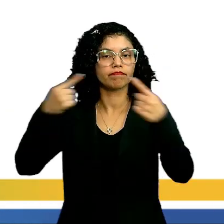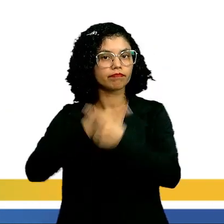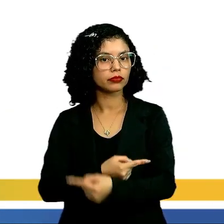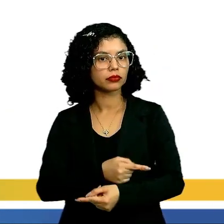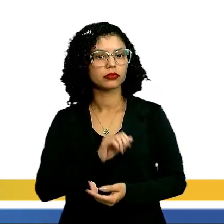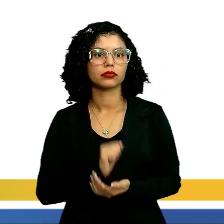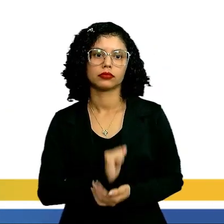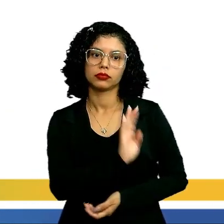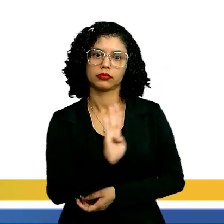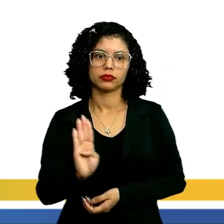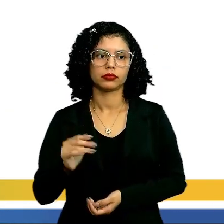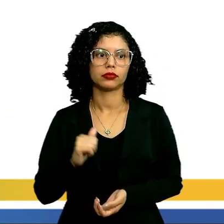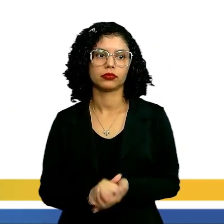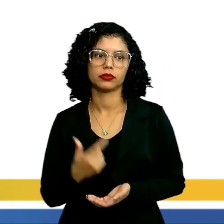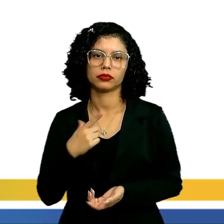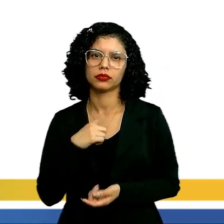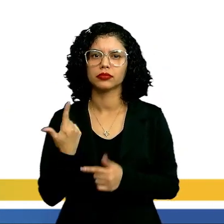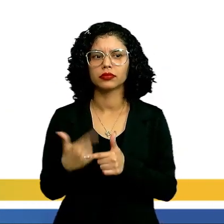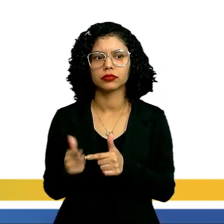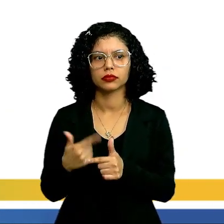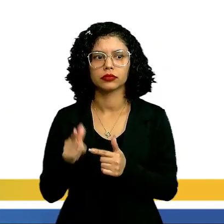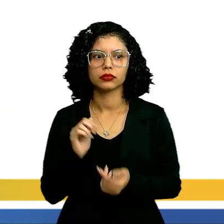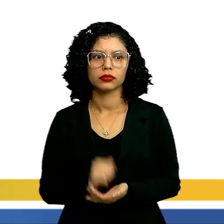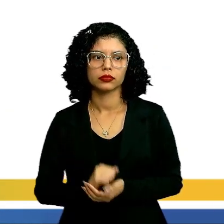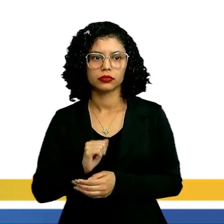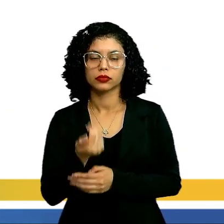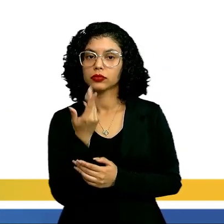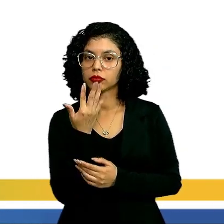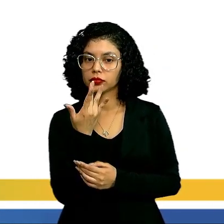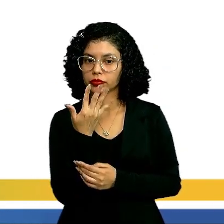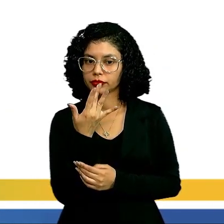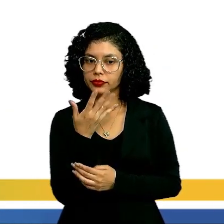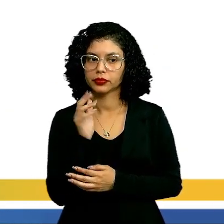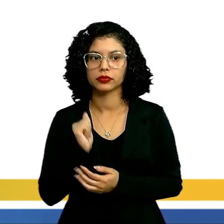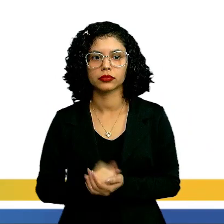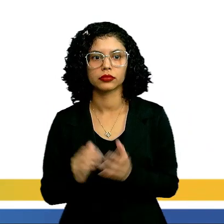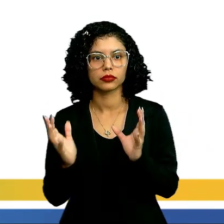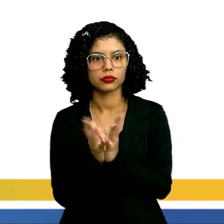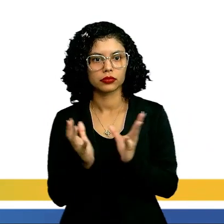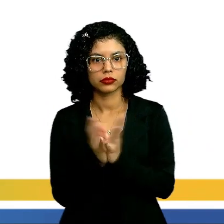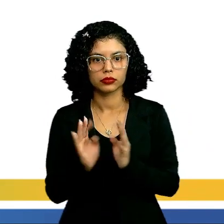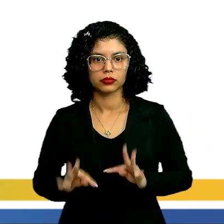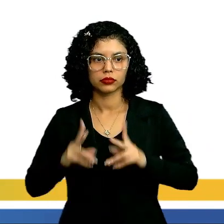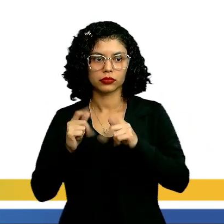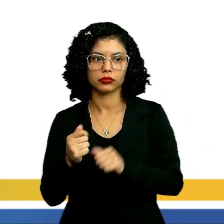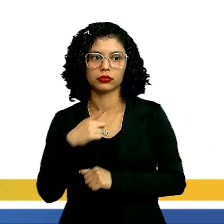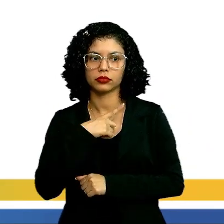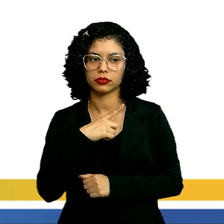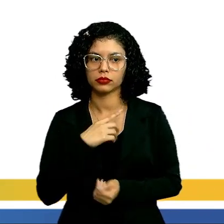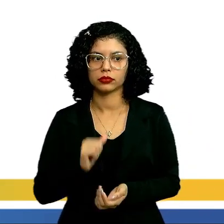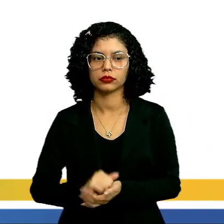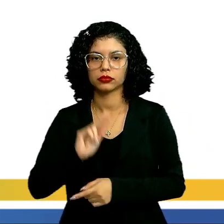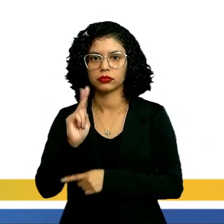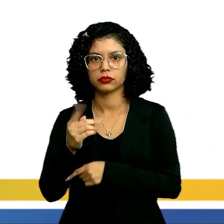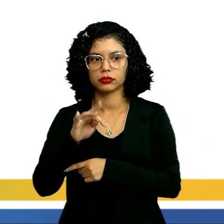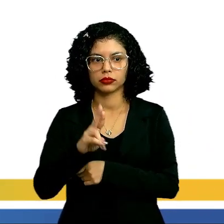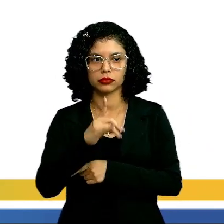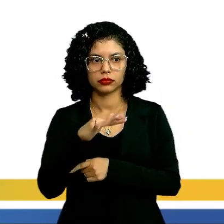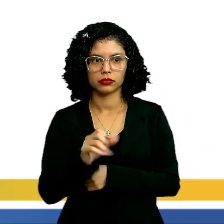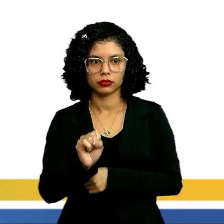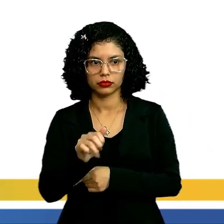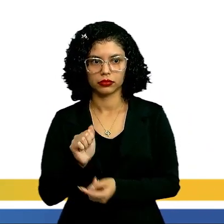controvérsias. O BBB teve a polêmica dos coloridos, grupo em que todos os participantes